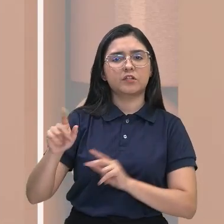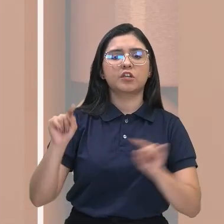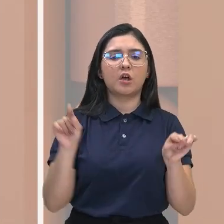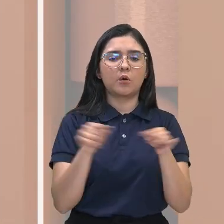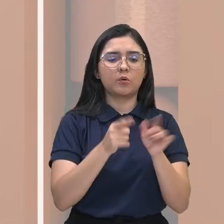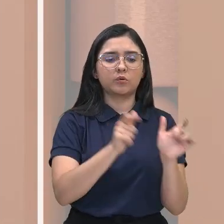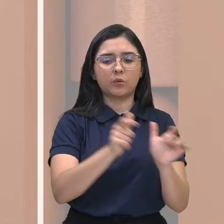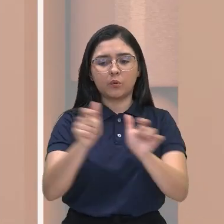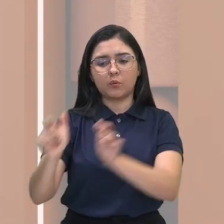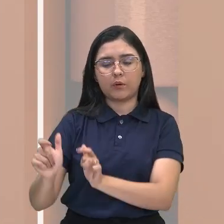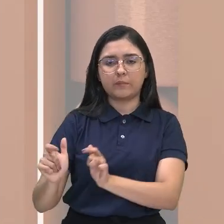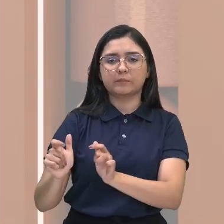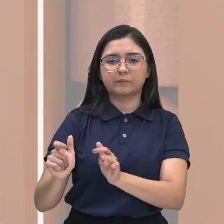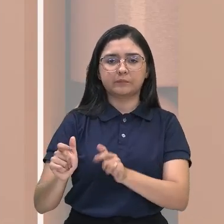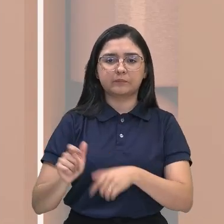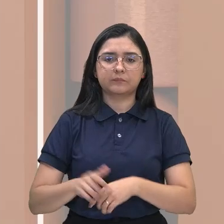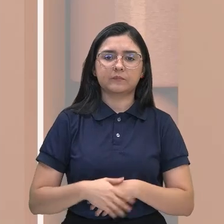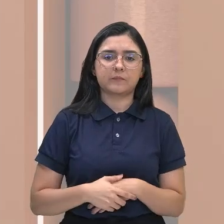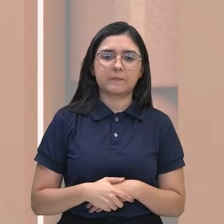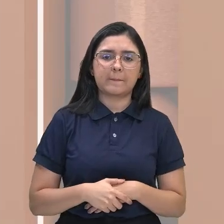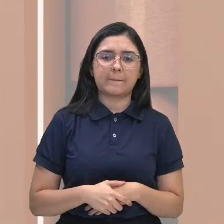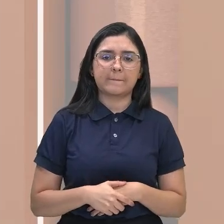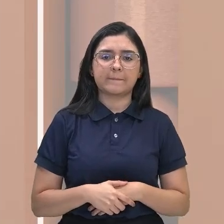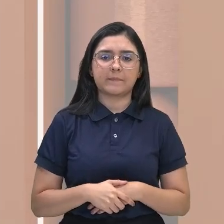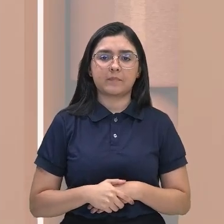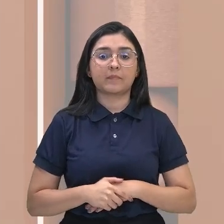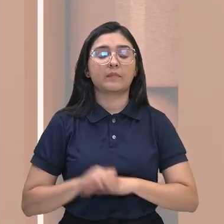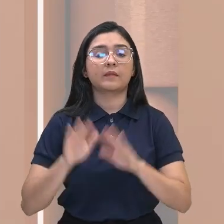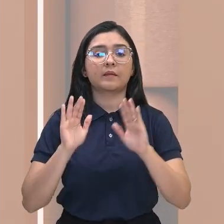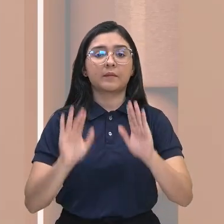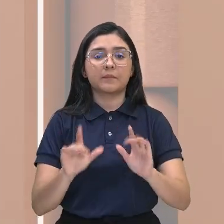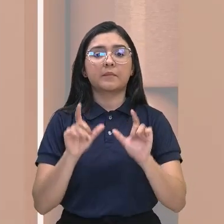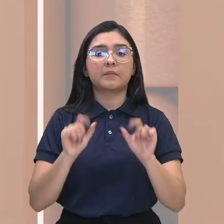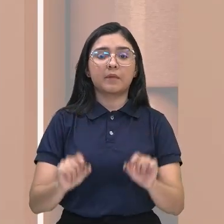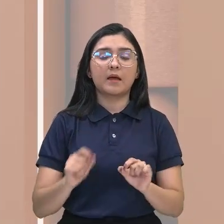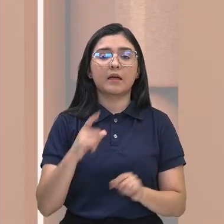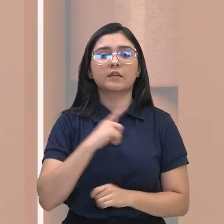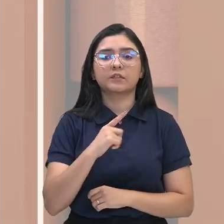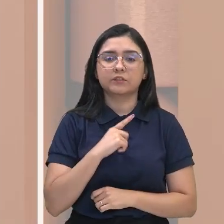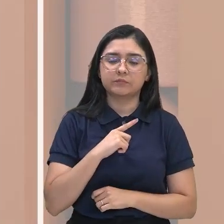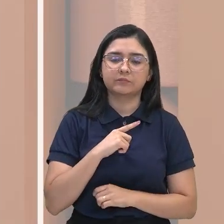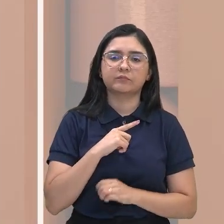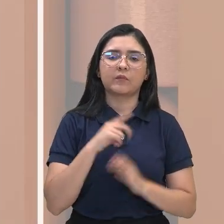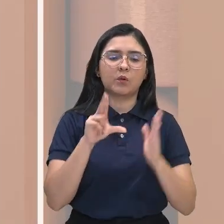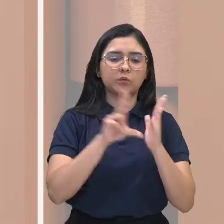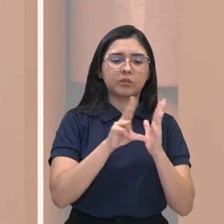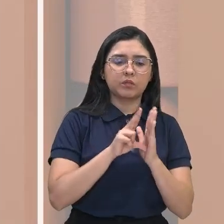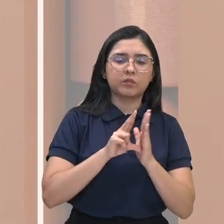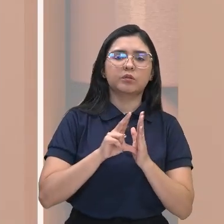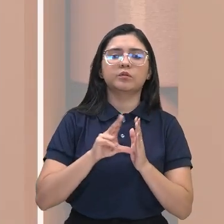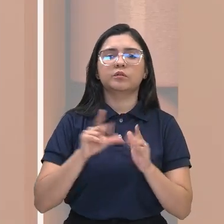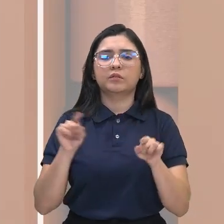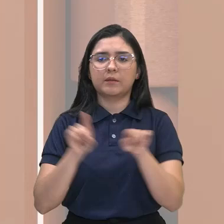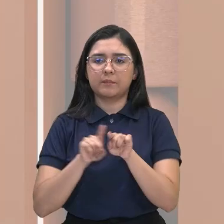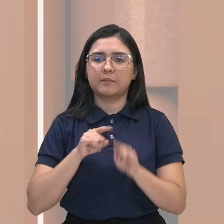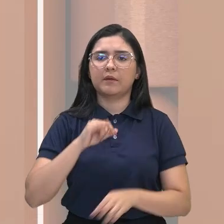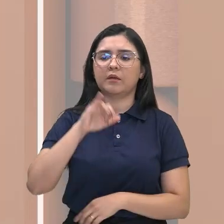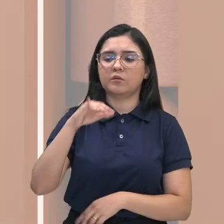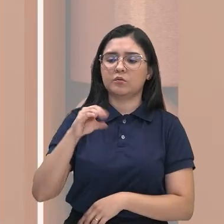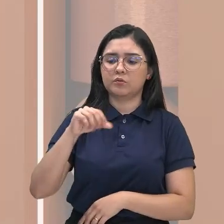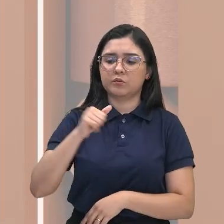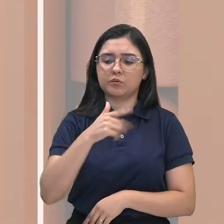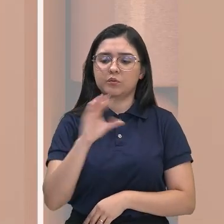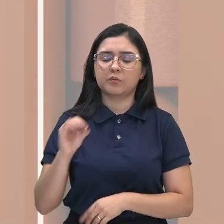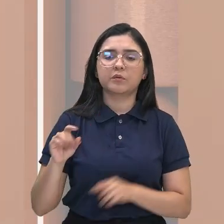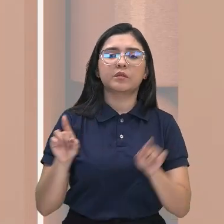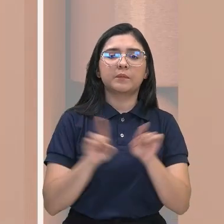de origem dessa religião. Mas além do calvinismo, do luteranismo, a gente também vai aprender um pouquinho sobre uma igreja